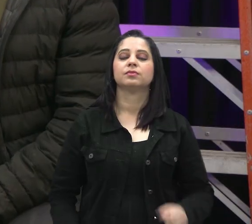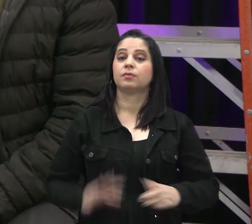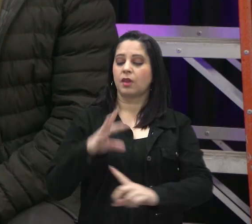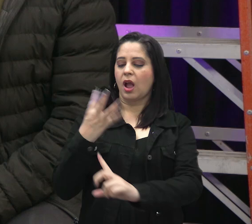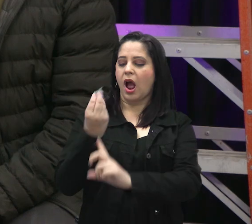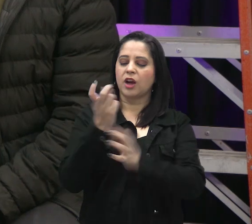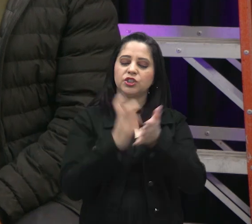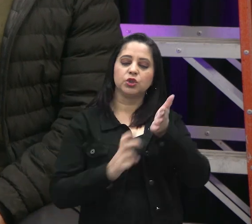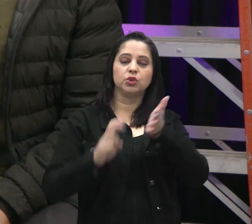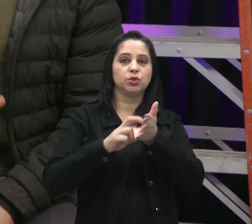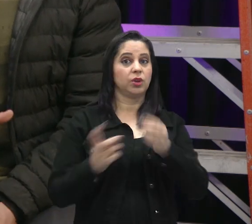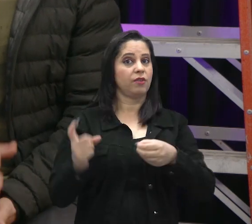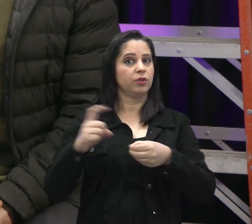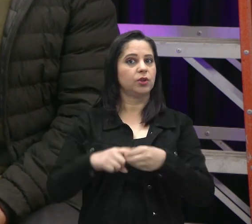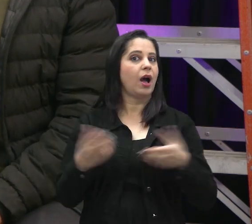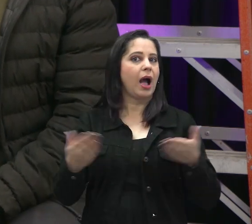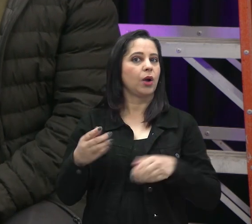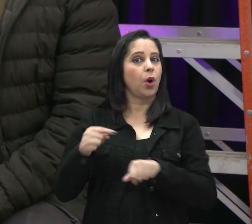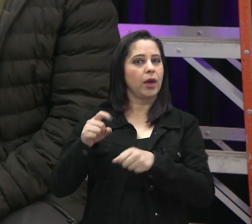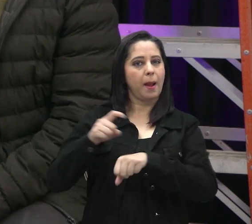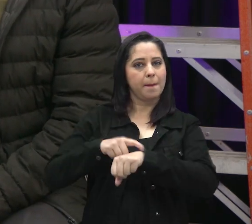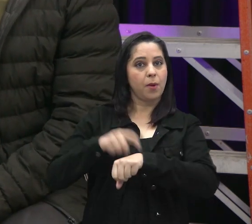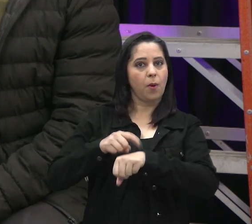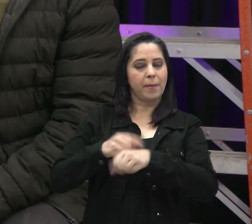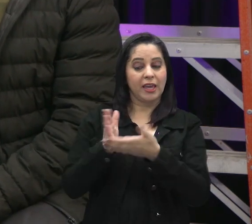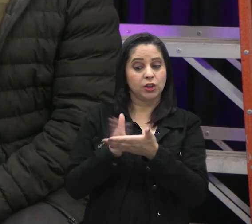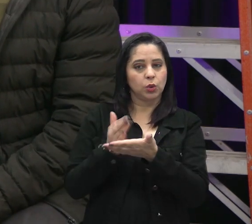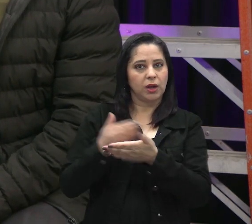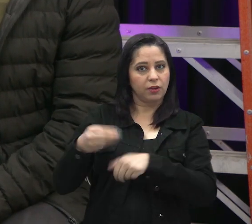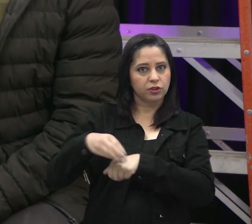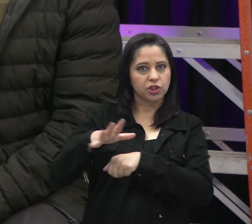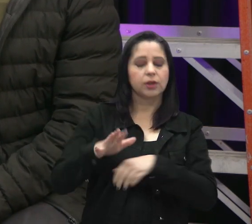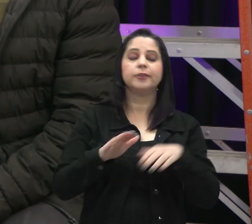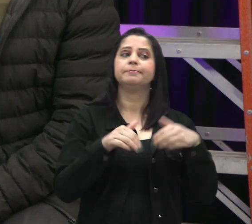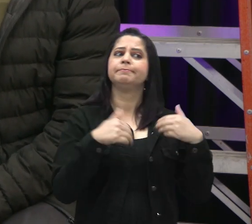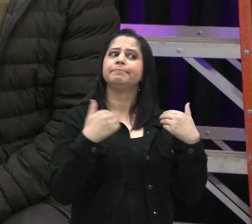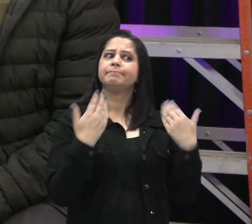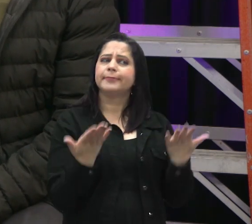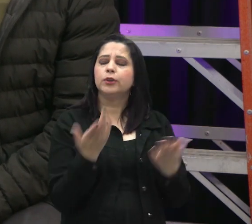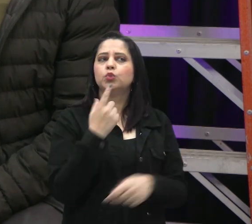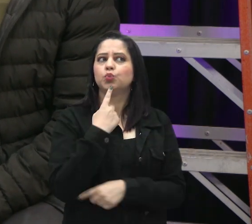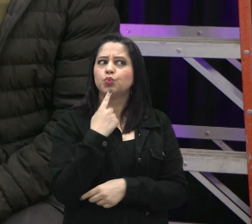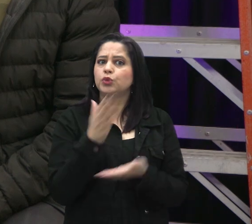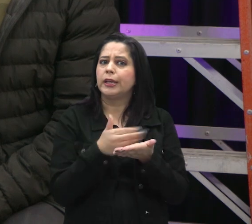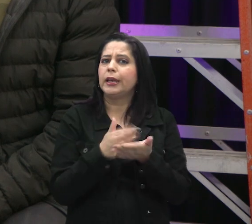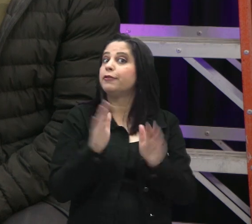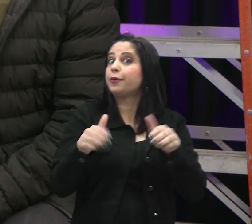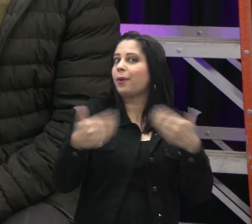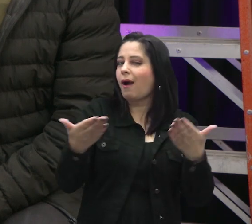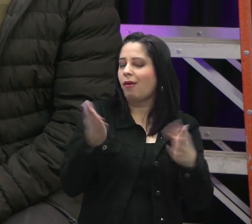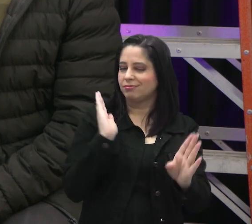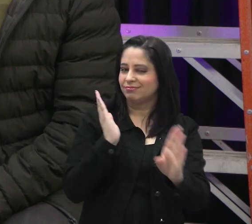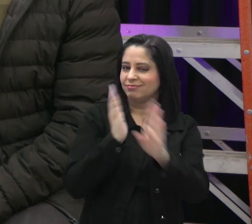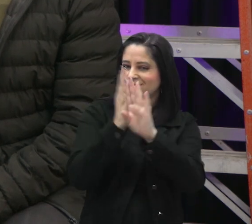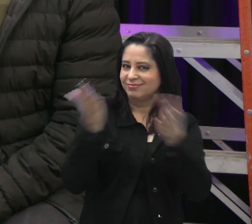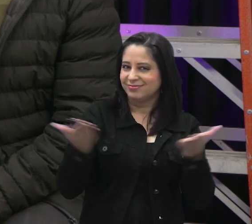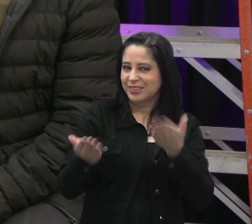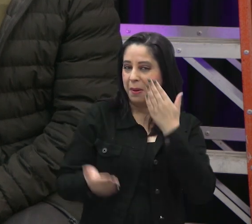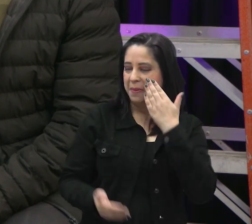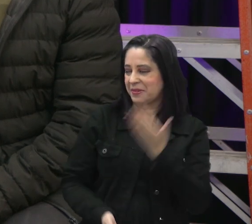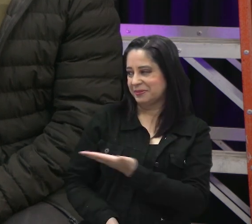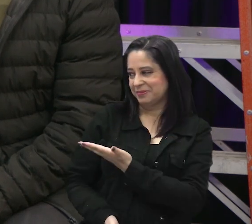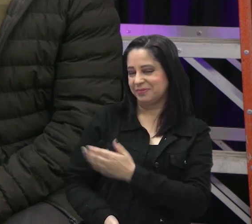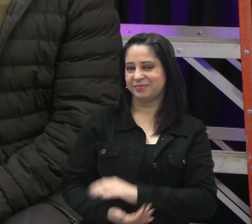Conexão Cultura tá de volta e agora é hora do Tem na Biblioteca. Isso aí. Qual será o livro aí escolhido desta vez? Vamos descobrir agora com